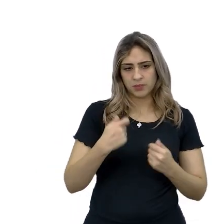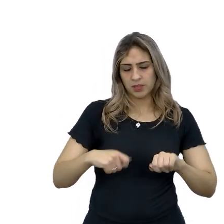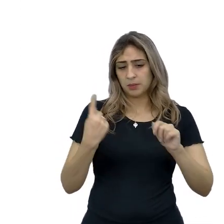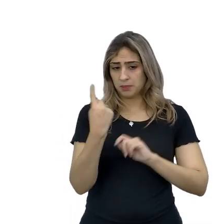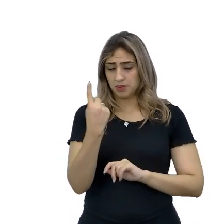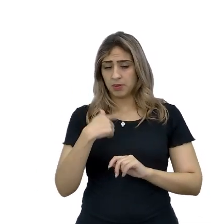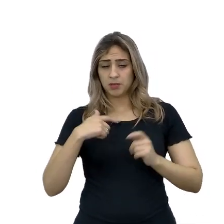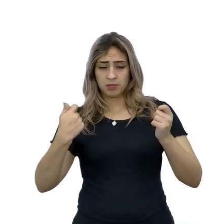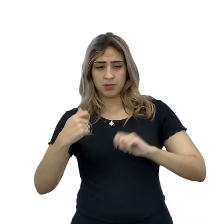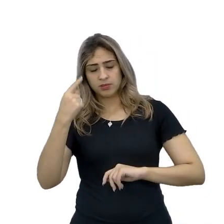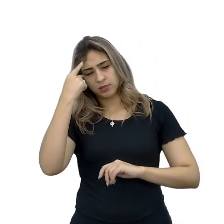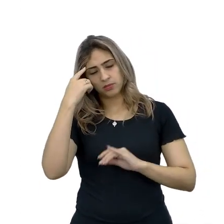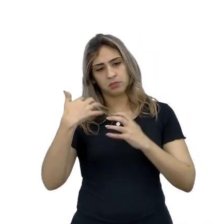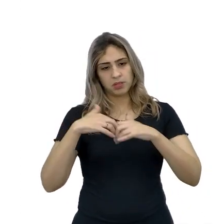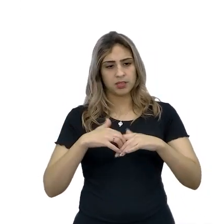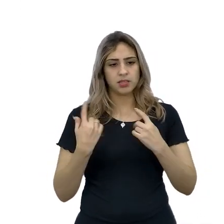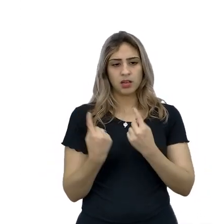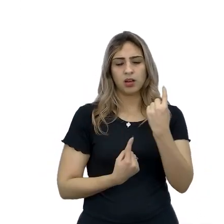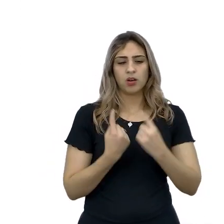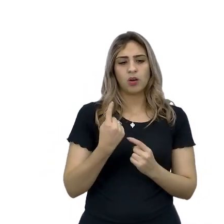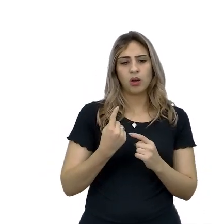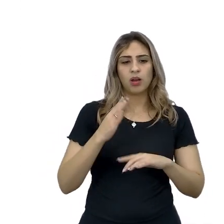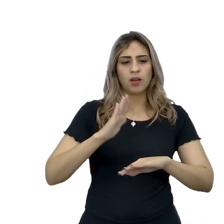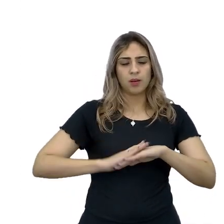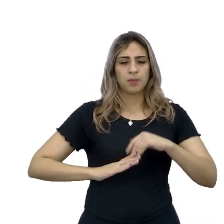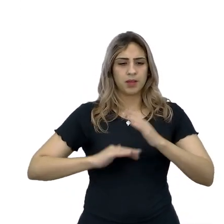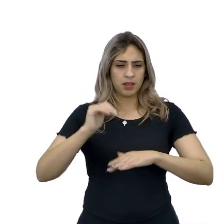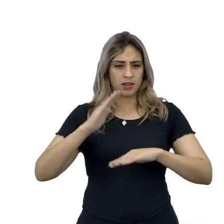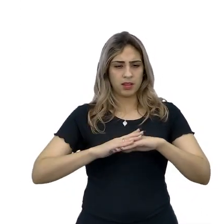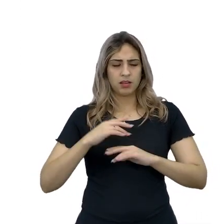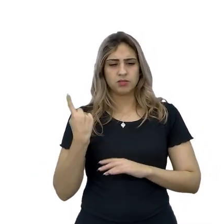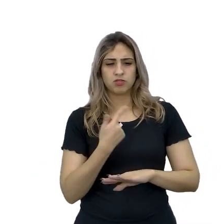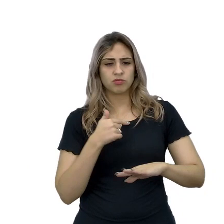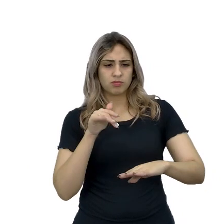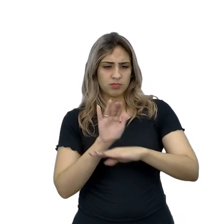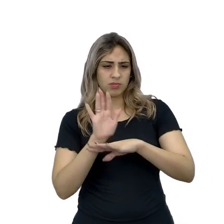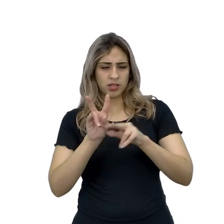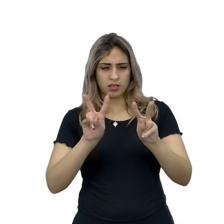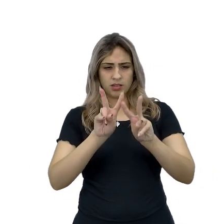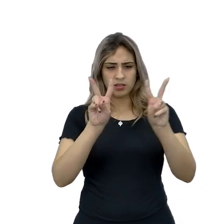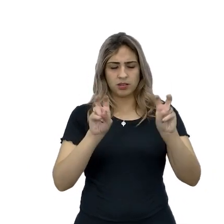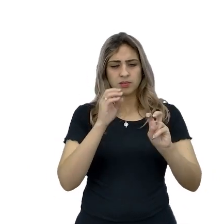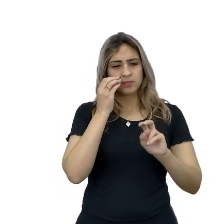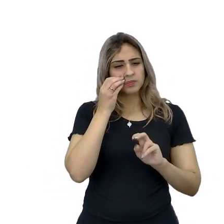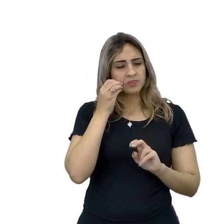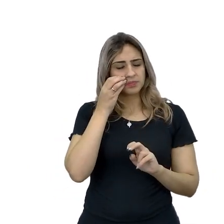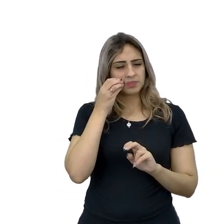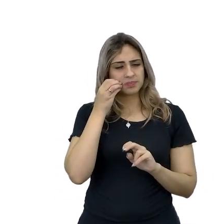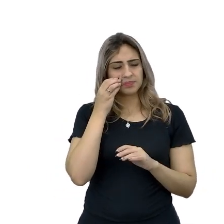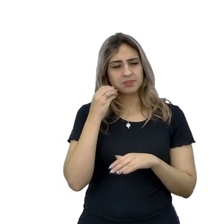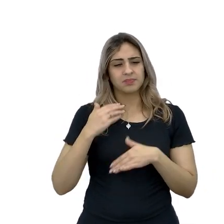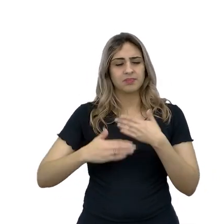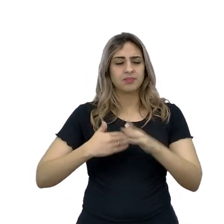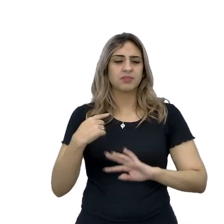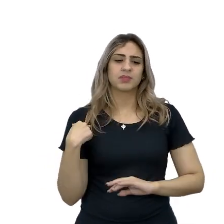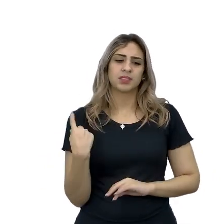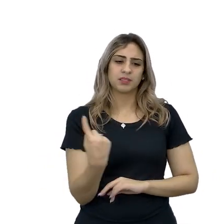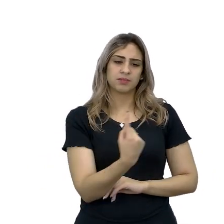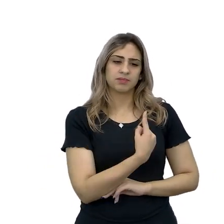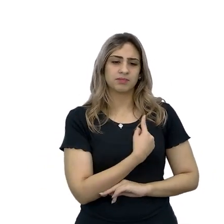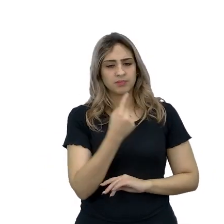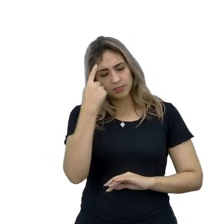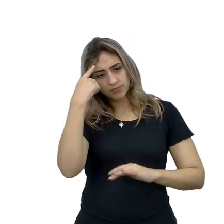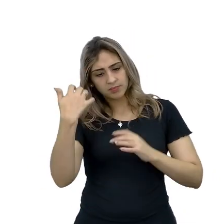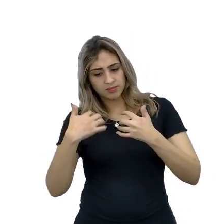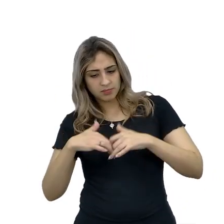eu preciso pensar em qual habilidade eu vou elaborar aquela questão. Como o Everaldo colocou aqui para a gente precisa pensar